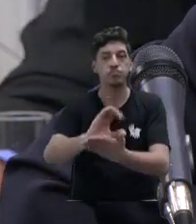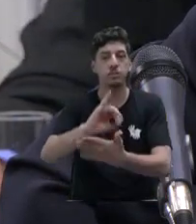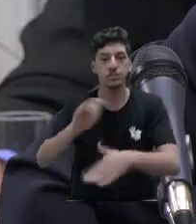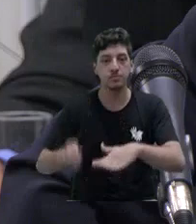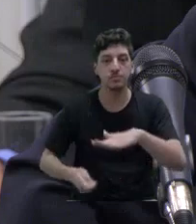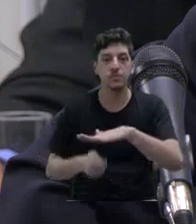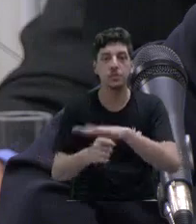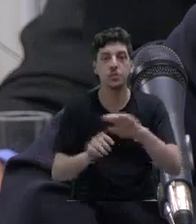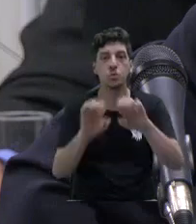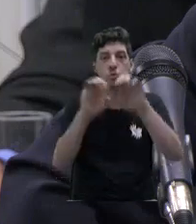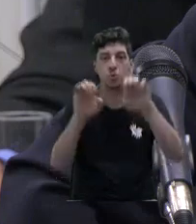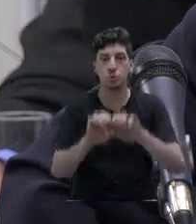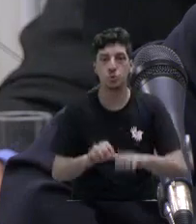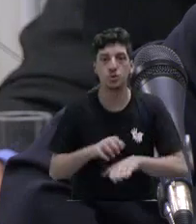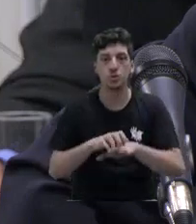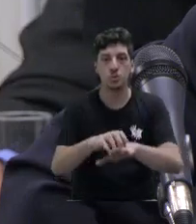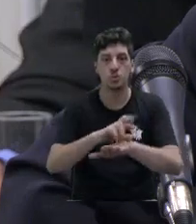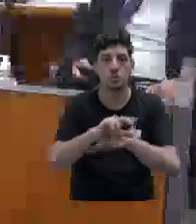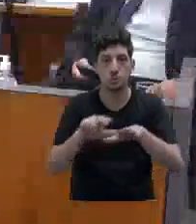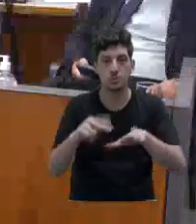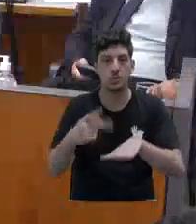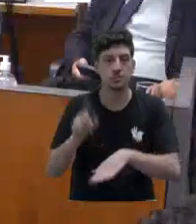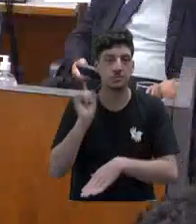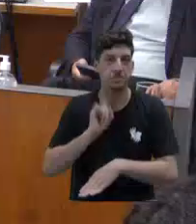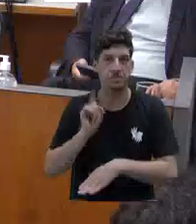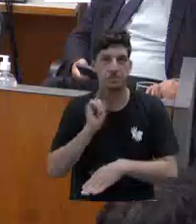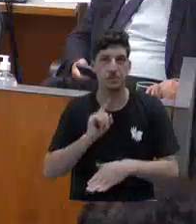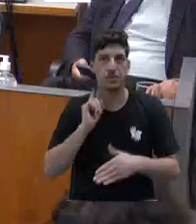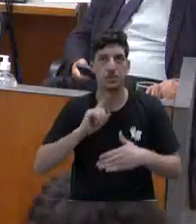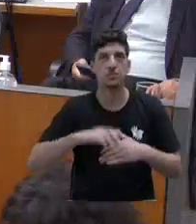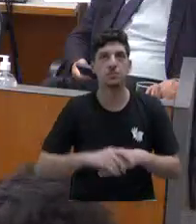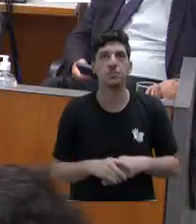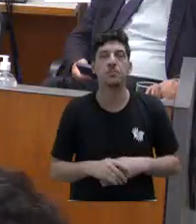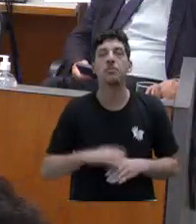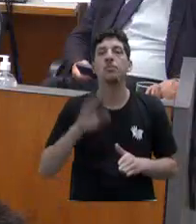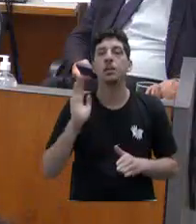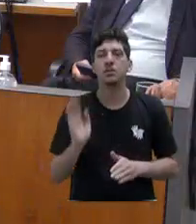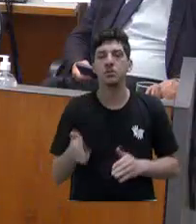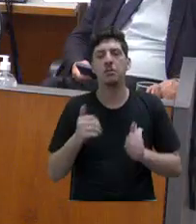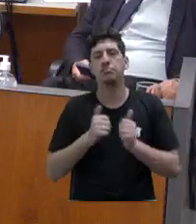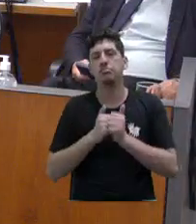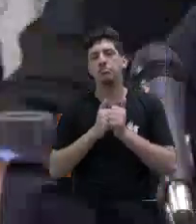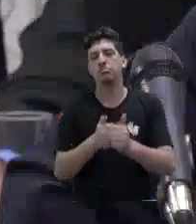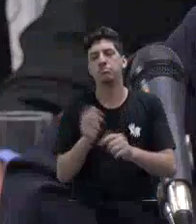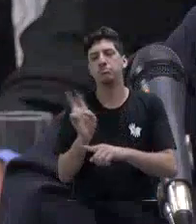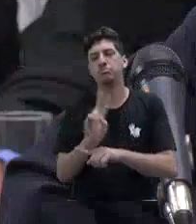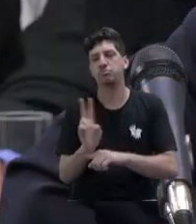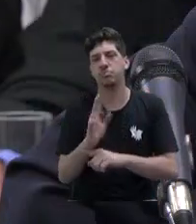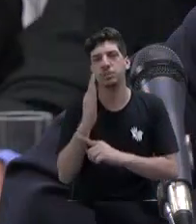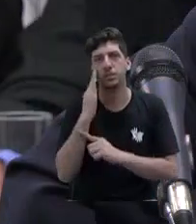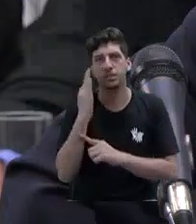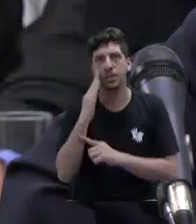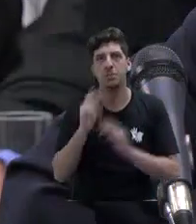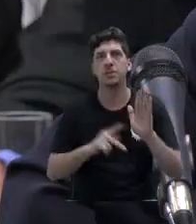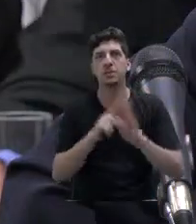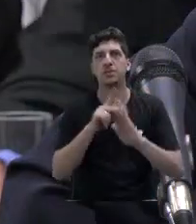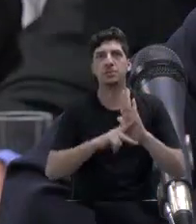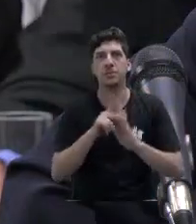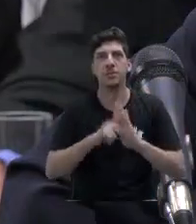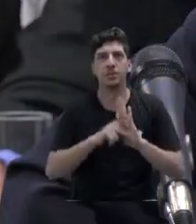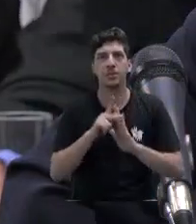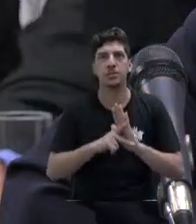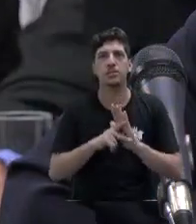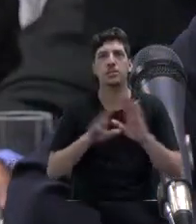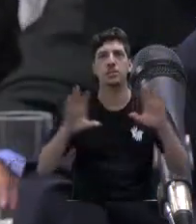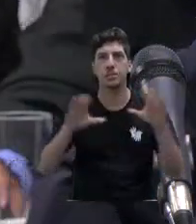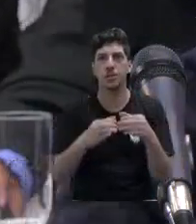investimento na infraestrutura do turismo do nosso Estado. Eu já estou acompanhando, né, que esse projeto se encontra em